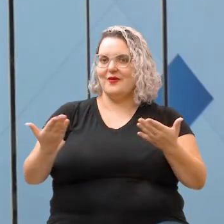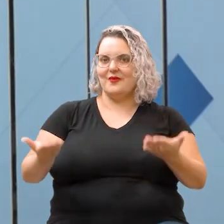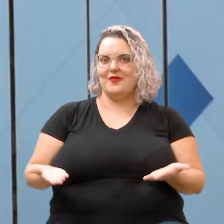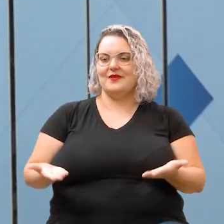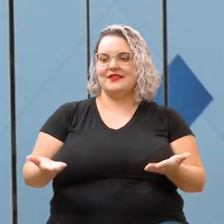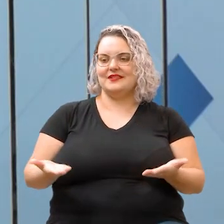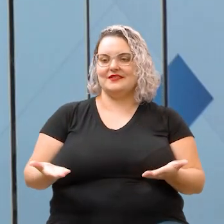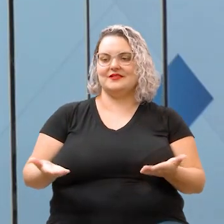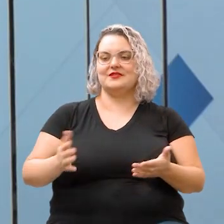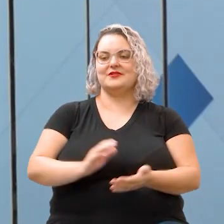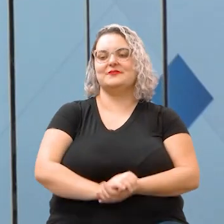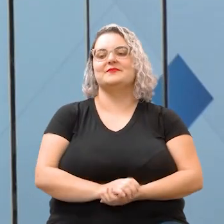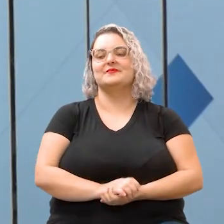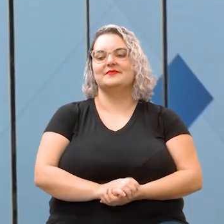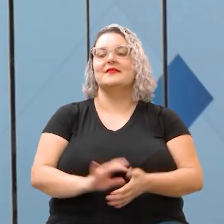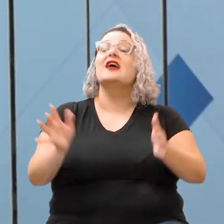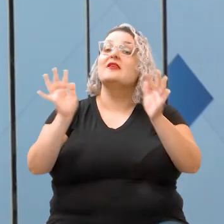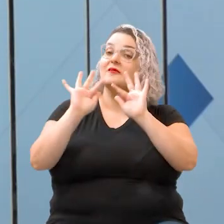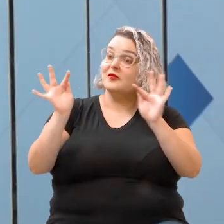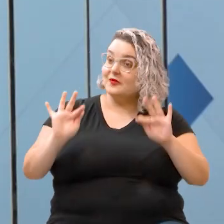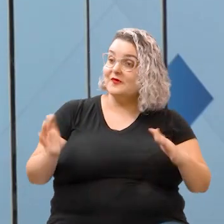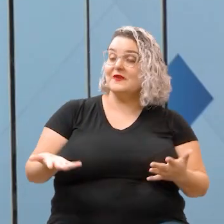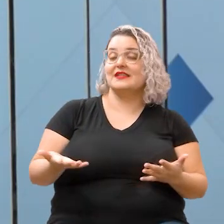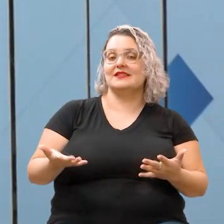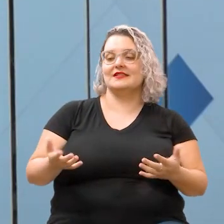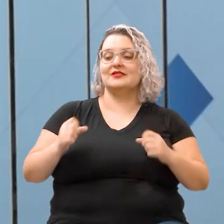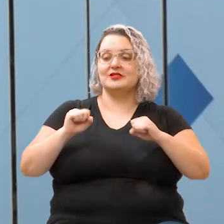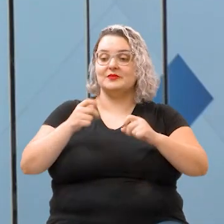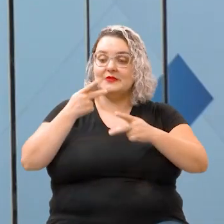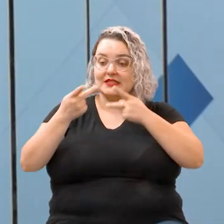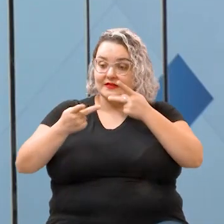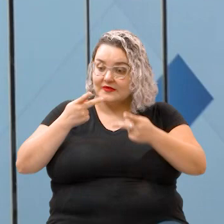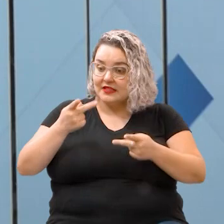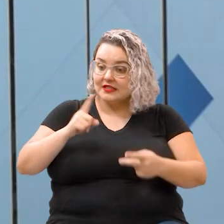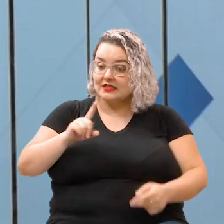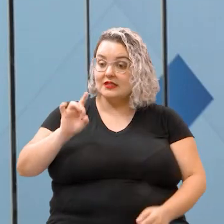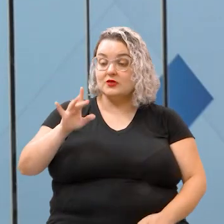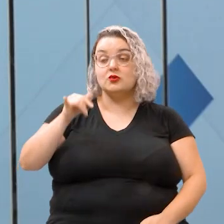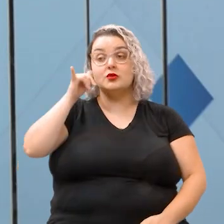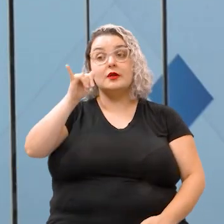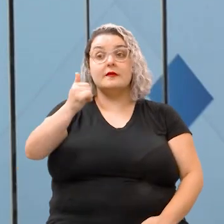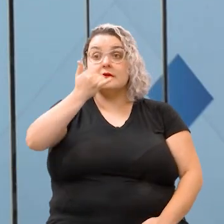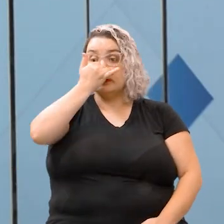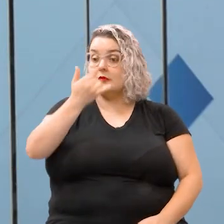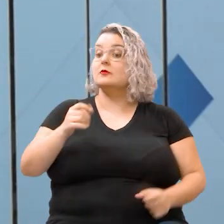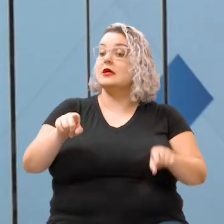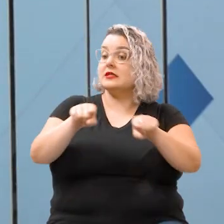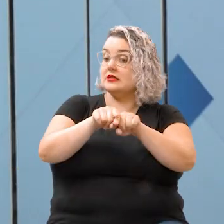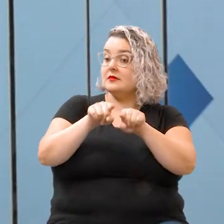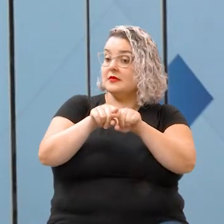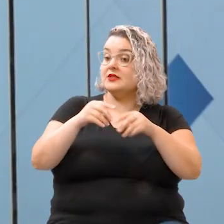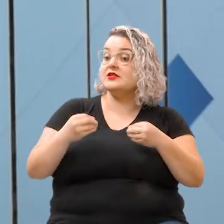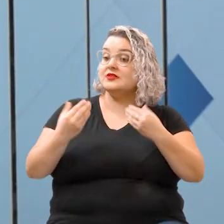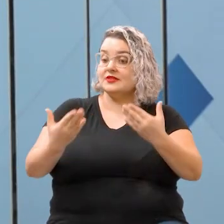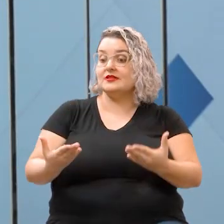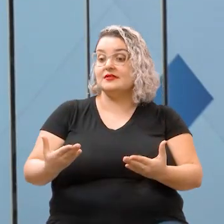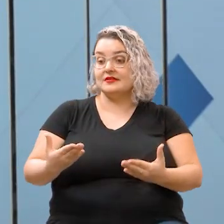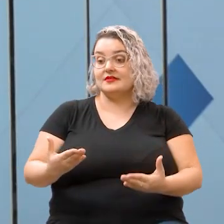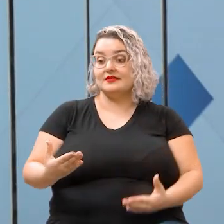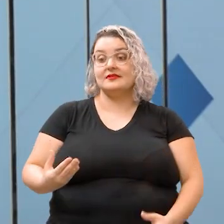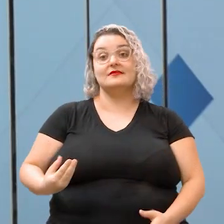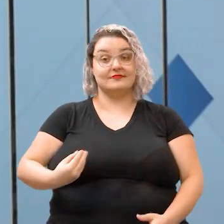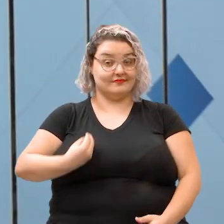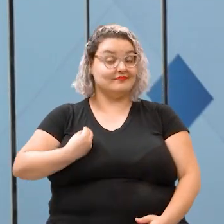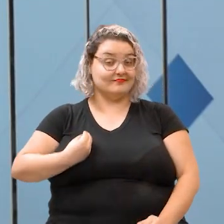hoje e fico feliz assim de poder falar não só da prevenção, mas de poder trazer a existência do